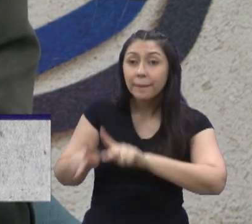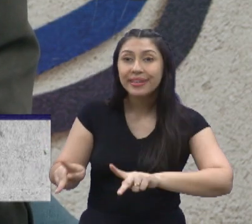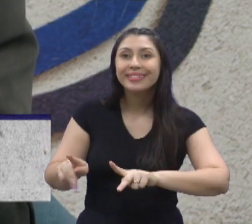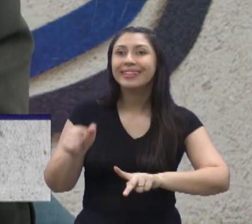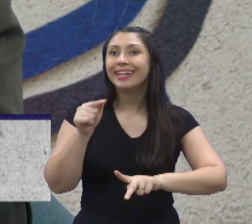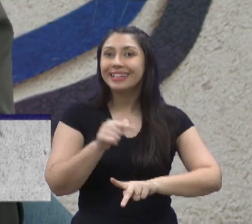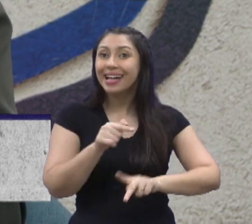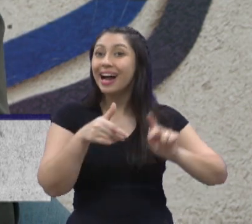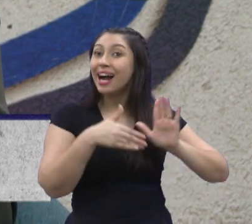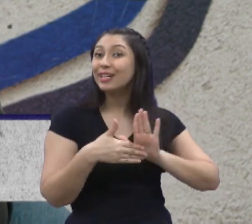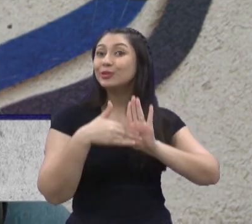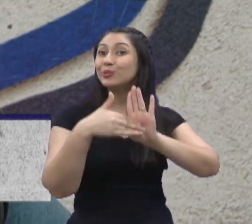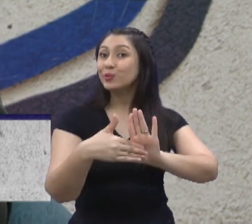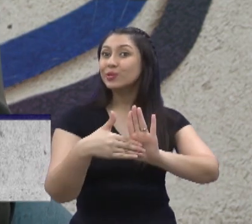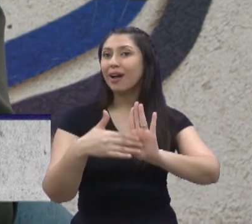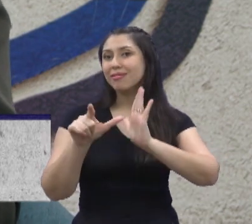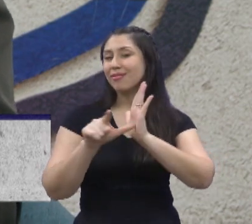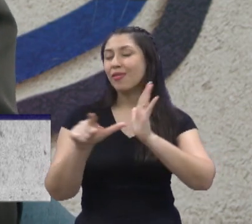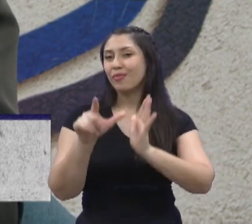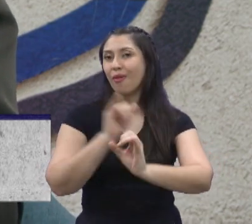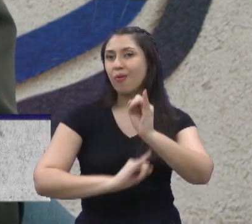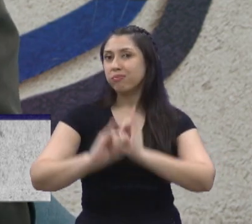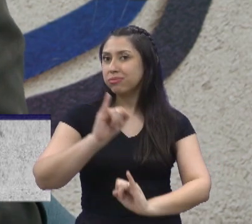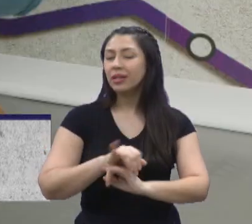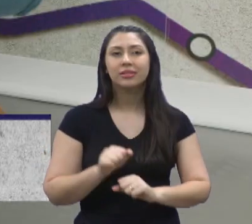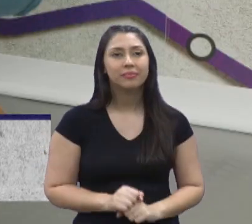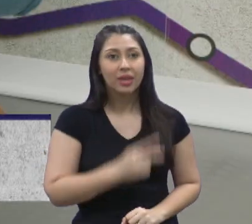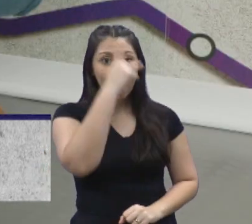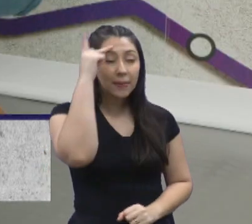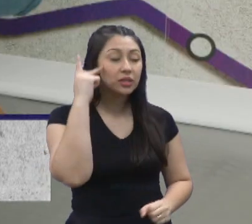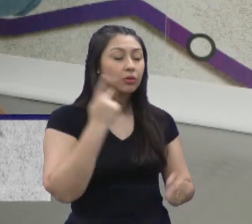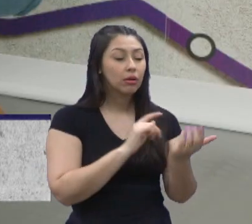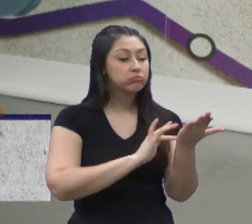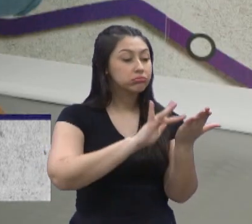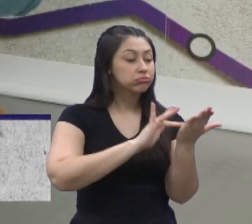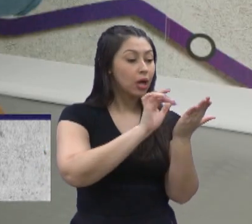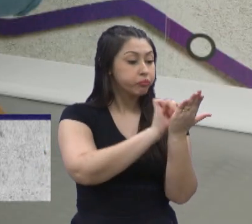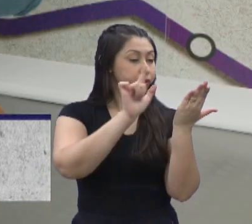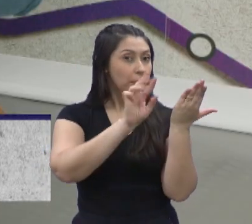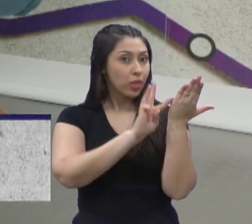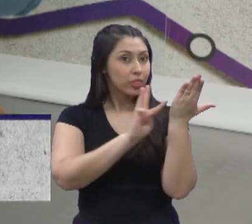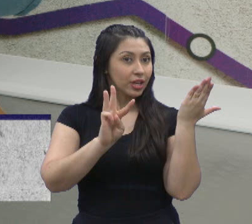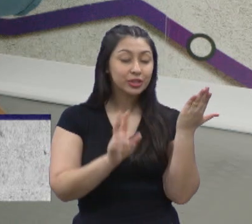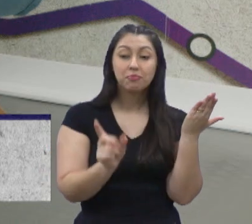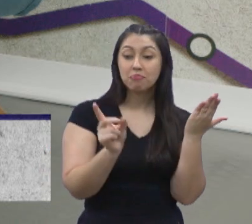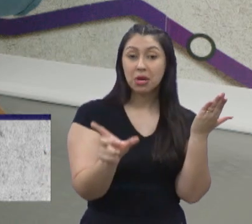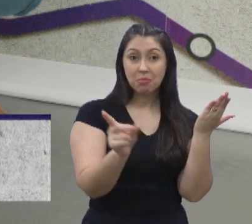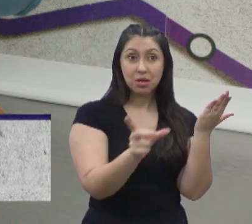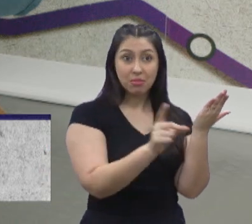auxiliando o vendedor para vender fisicamente. Exato. No então, site, a pessoa entra, o vendedor está ali com o site aberto para o